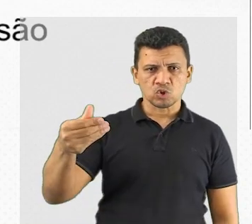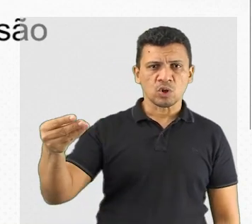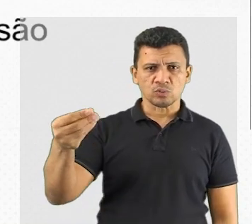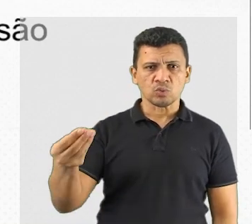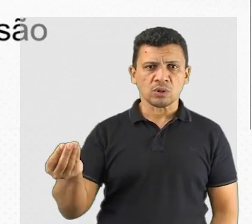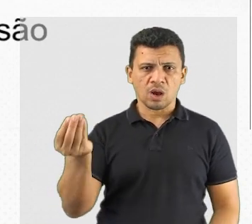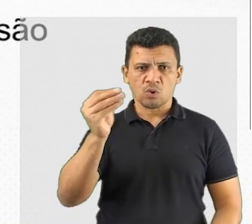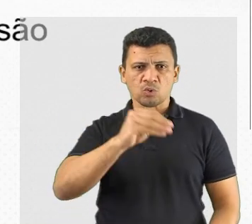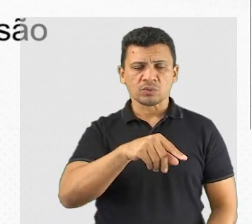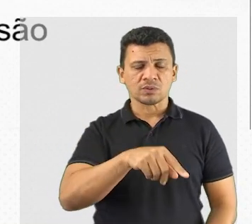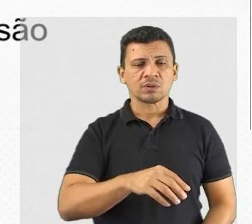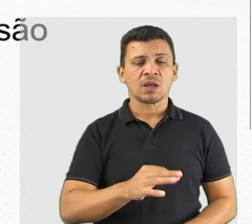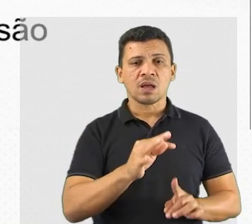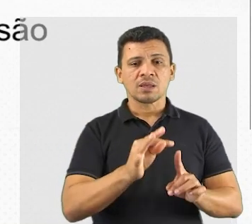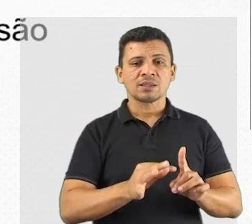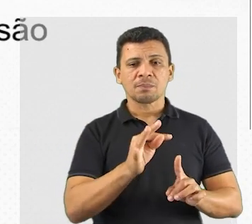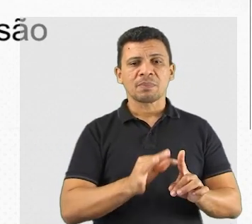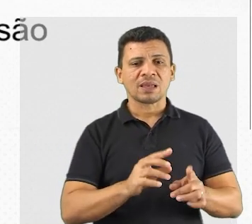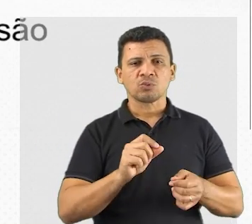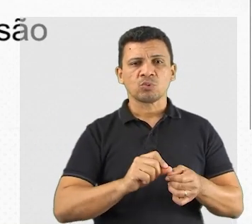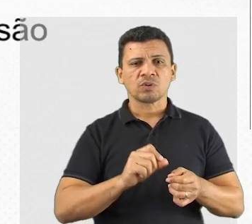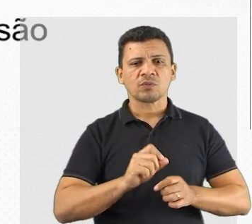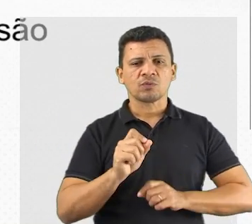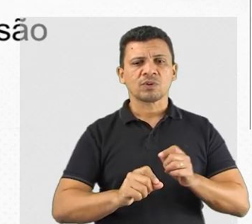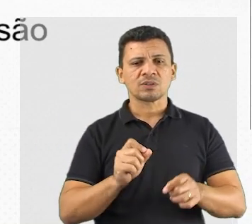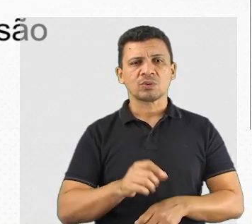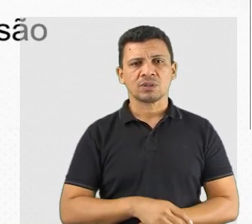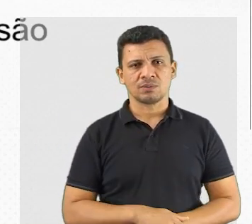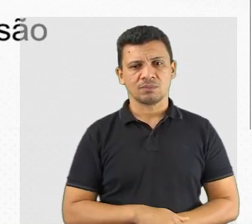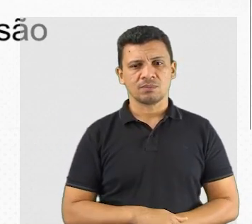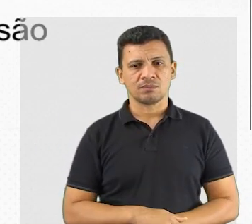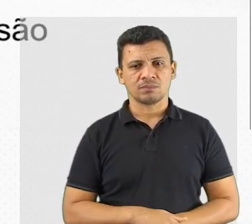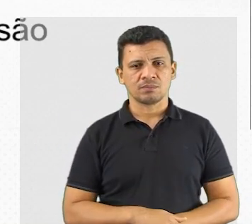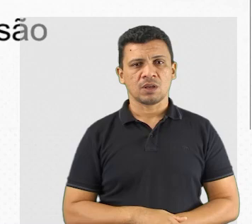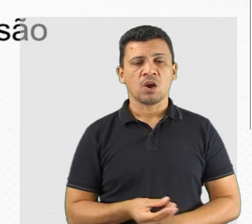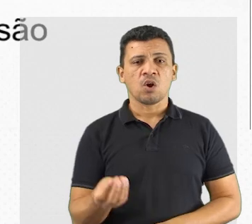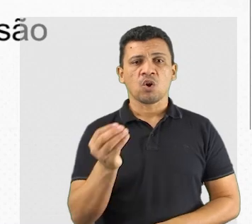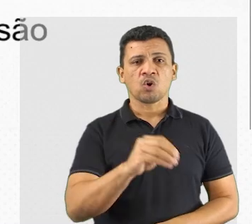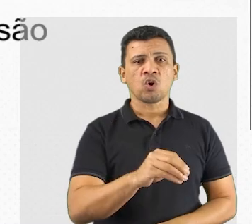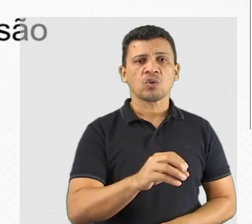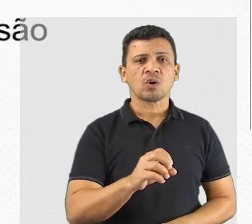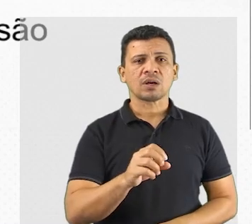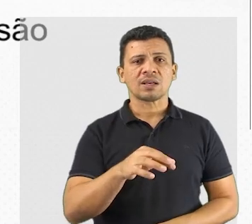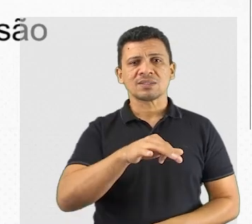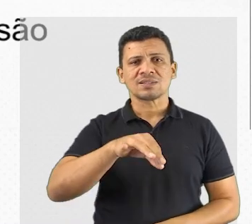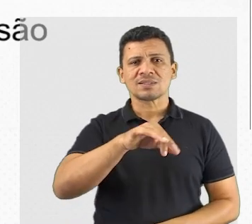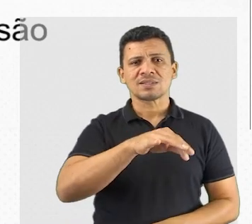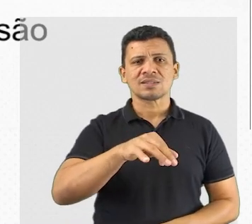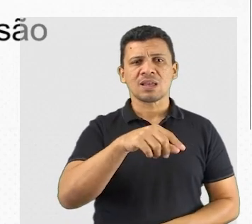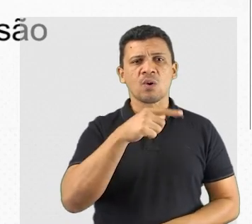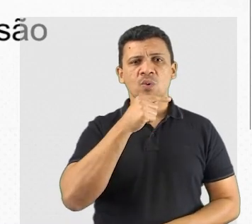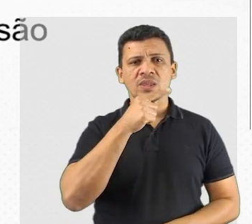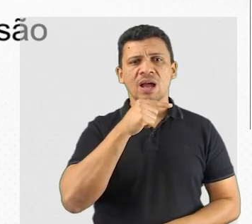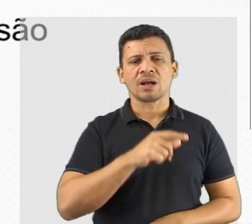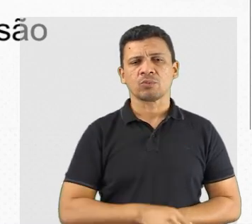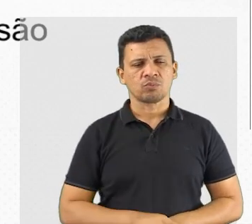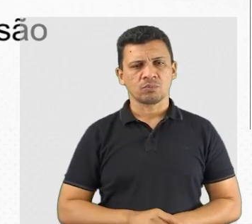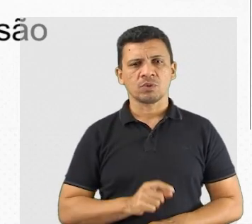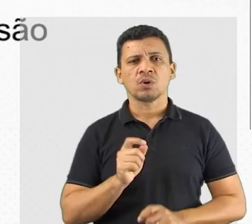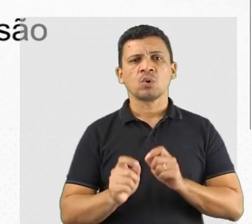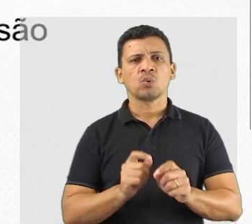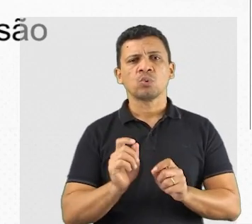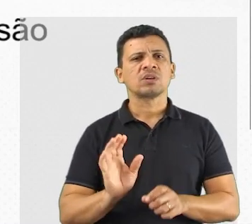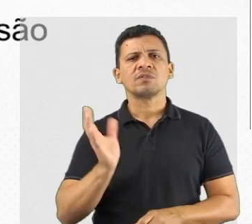a temperatura de ebulição? Se eu colocar sal na água, o que ele provoca na água, já que ele é um soluto